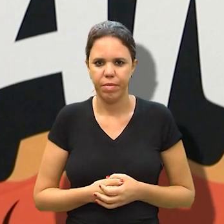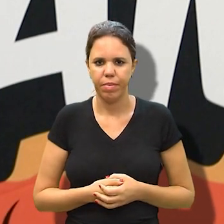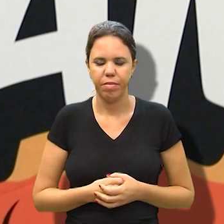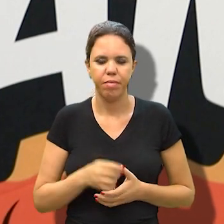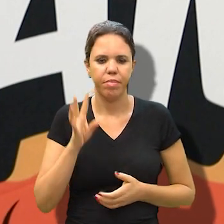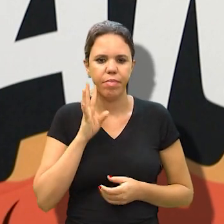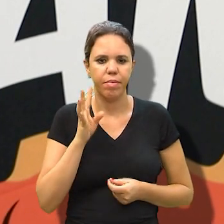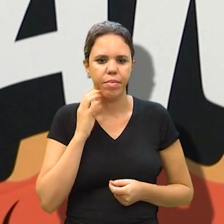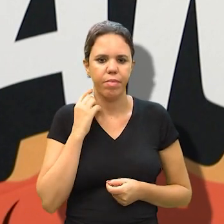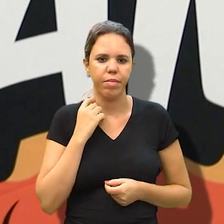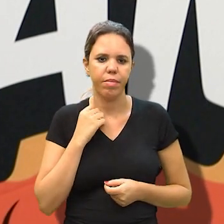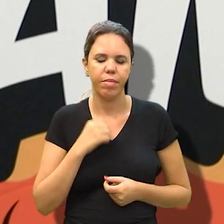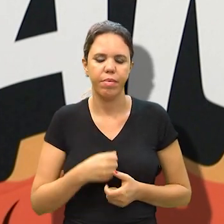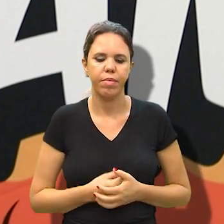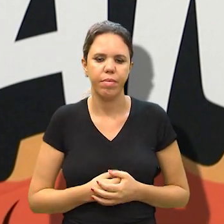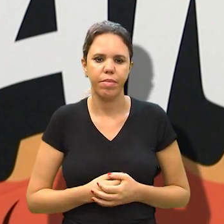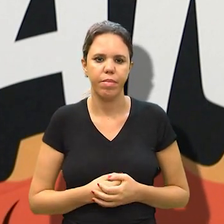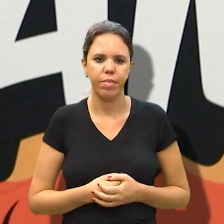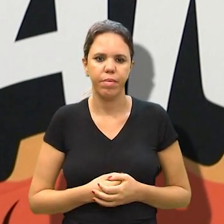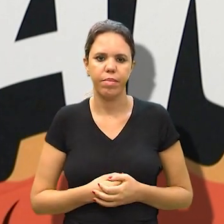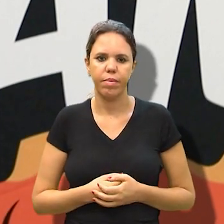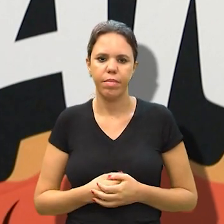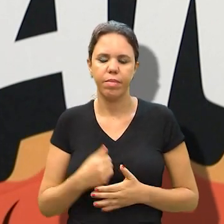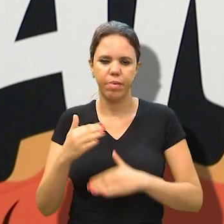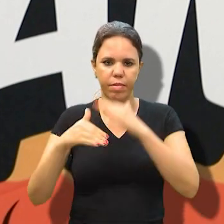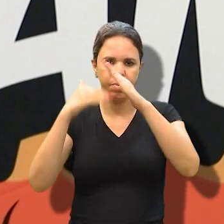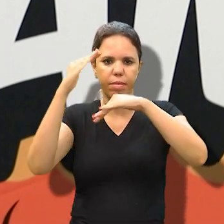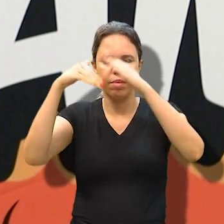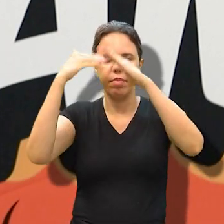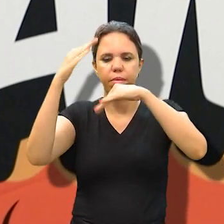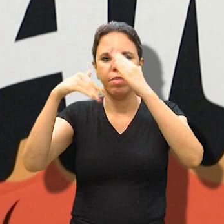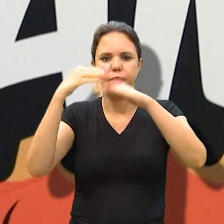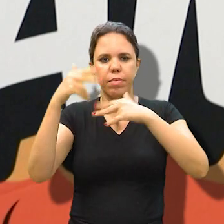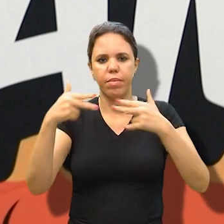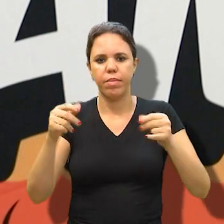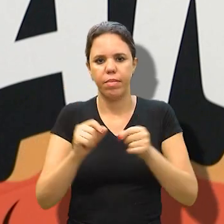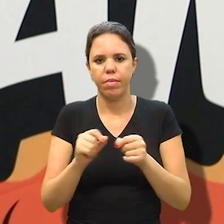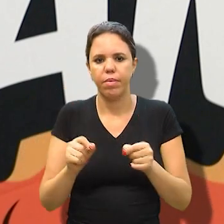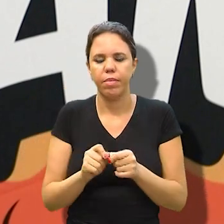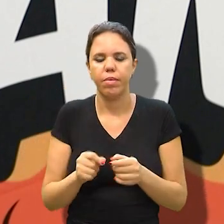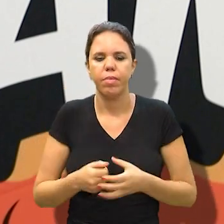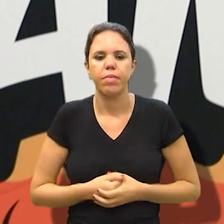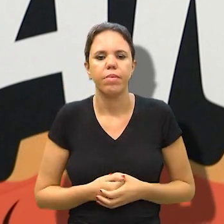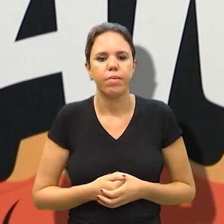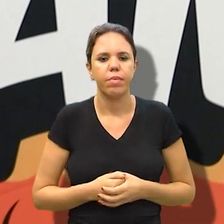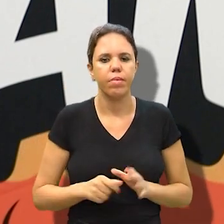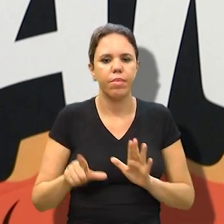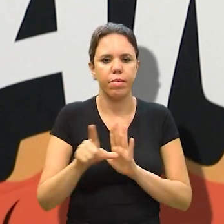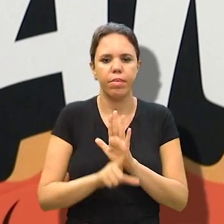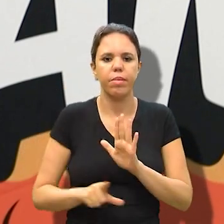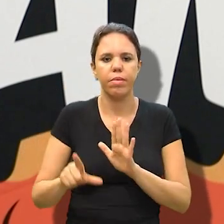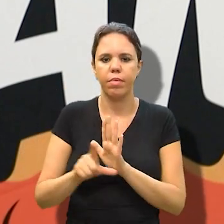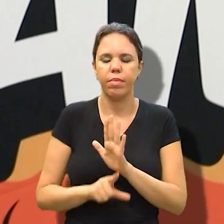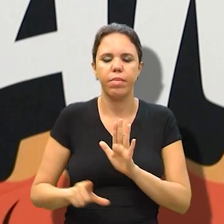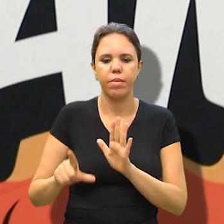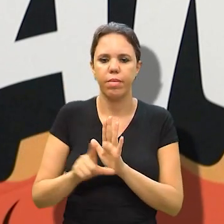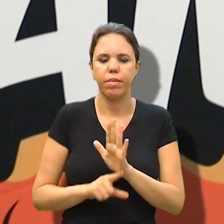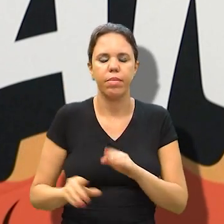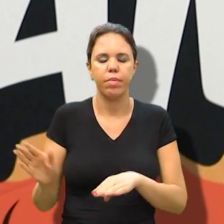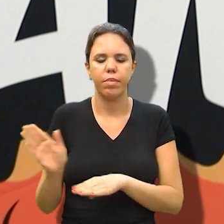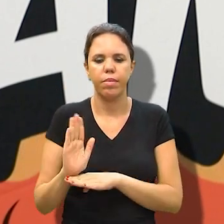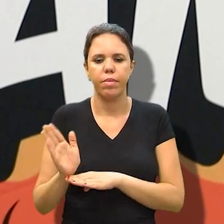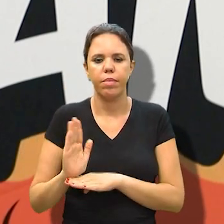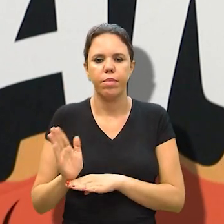pouco lá. Que legal, é muito legal essa evolução, né, de sair da literatura e ir